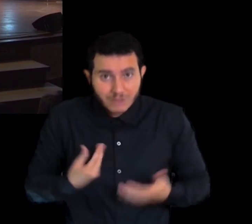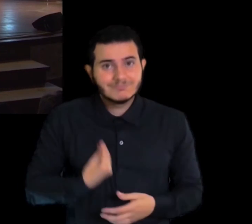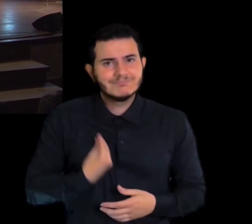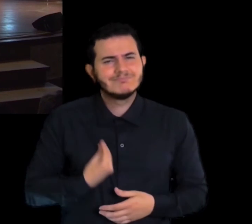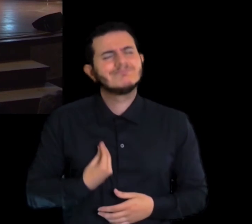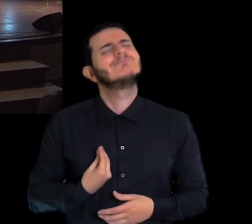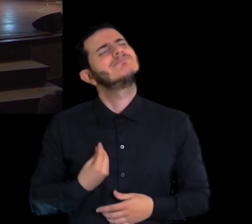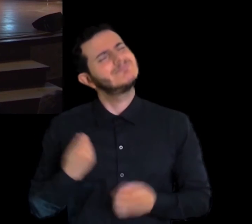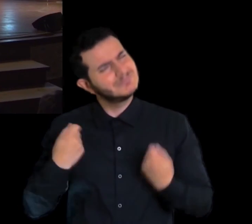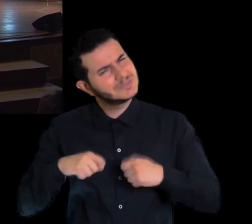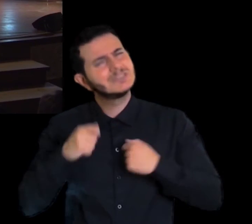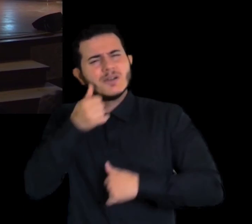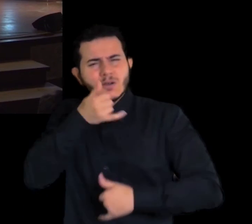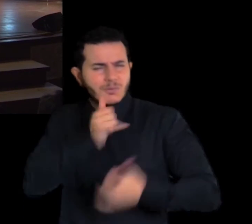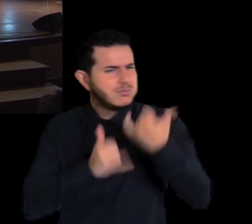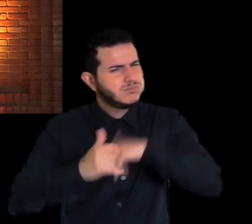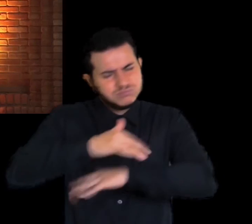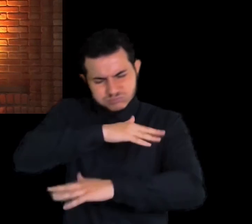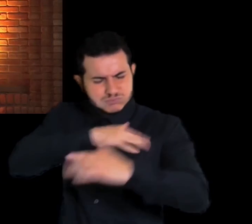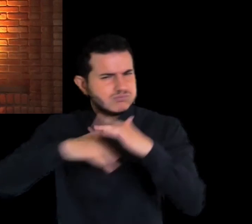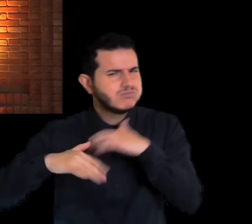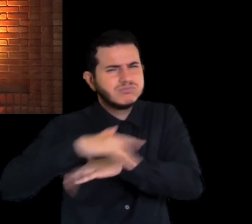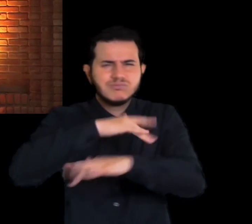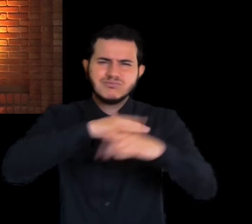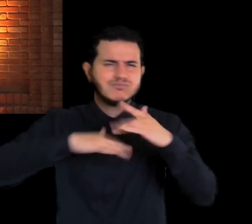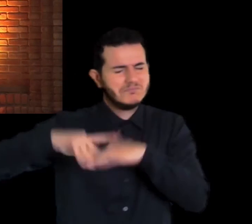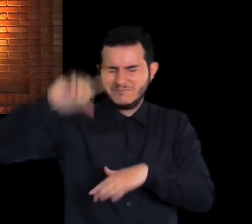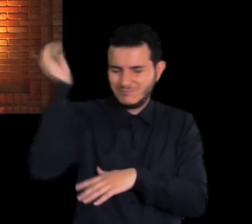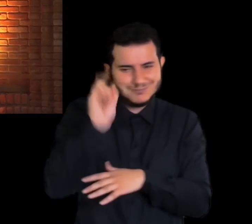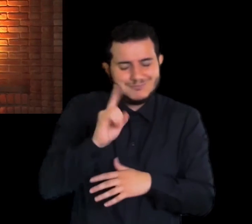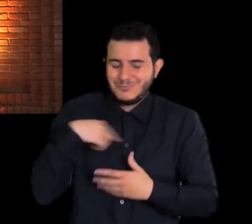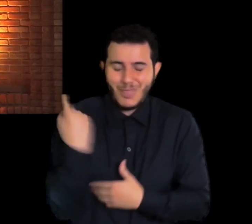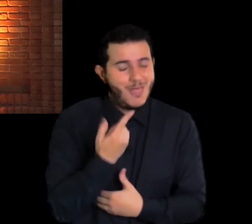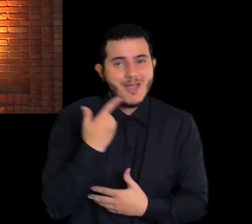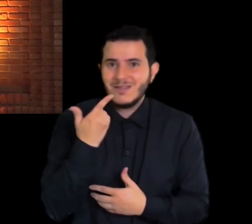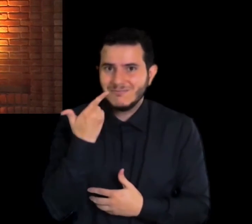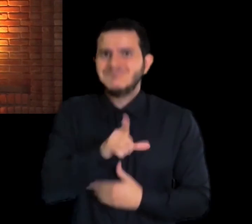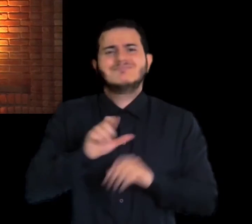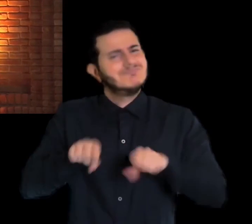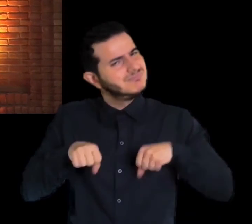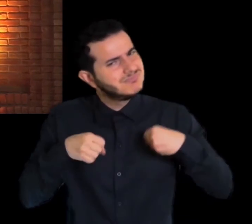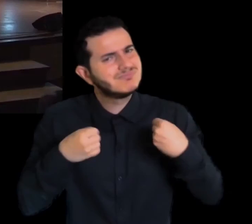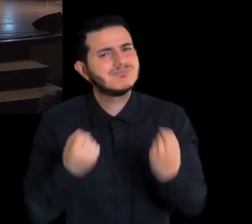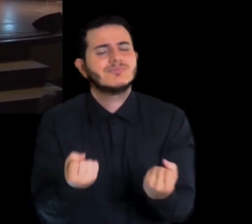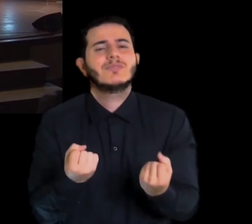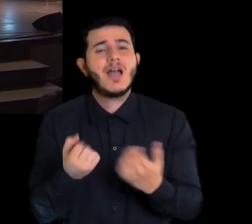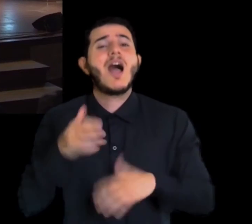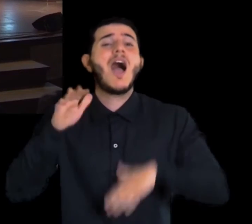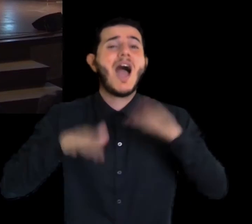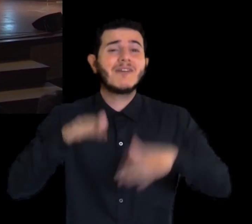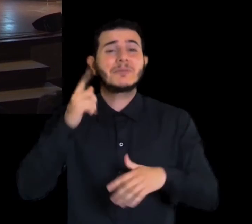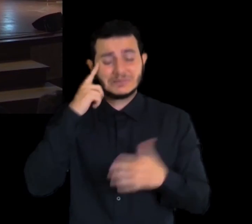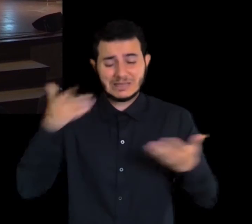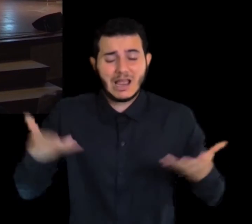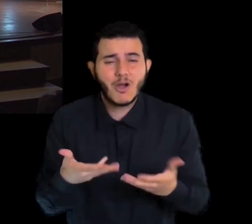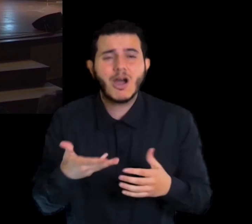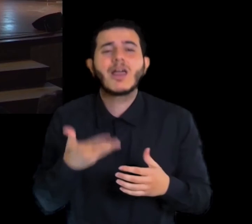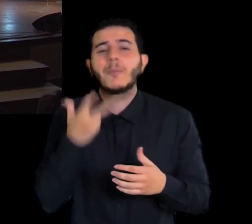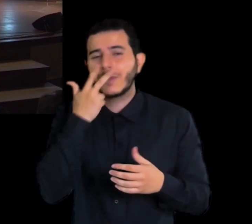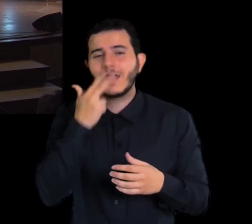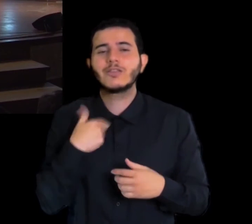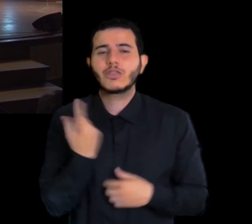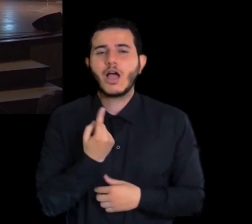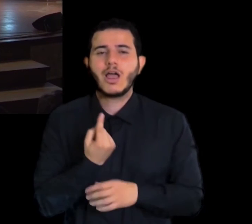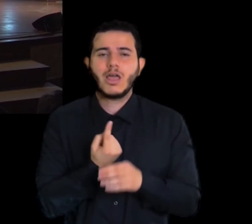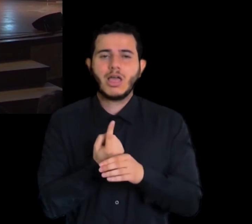está pegando, tem energia para mudar o mundo agora, é um raio ali. Só que a gente, às vezes, né, está distante desse agora. Tem uma frase que